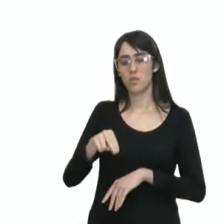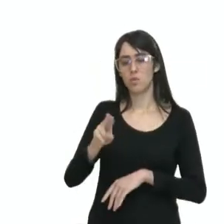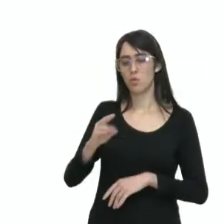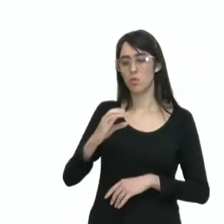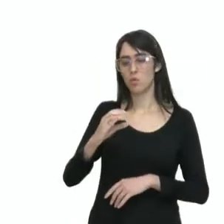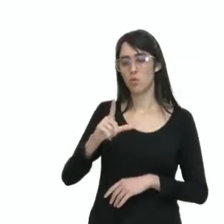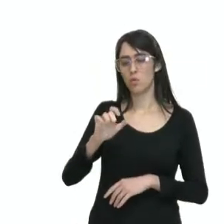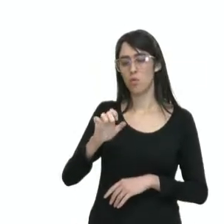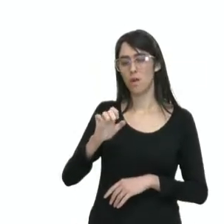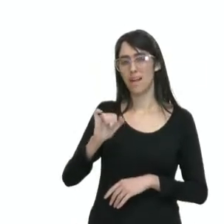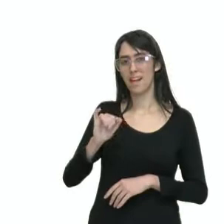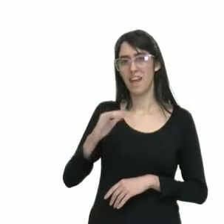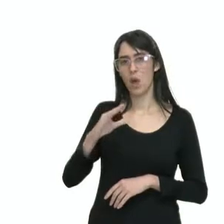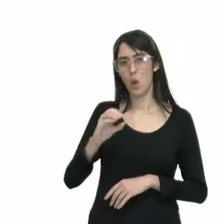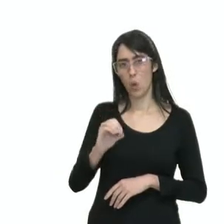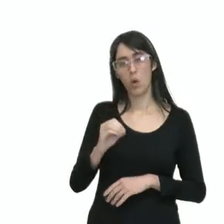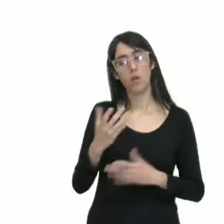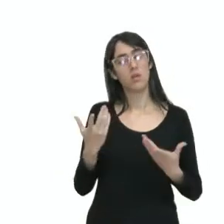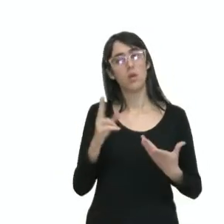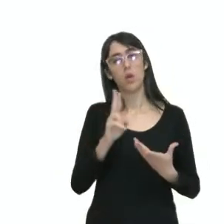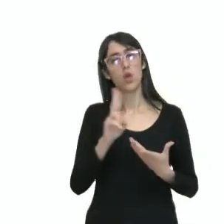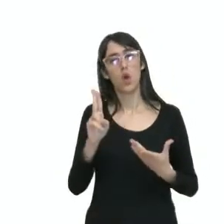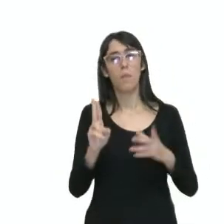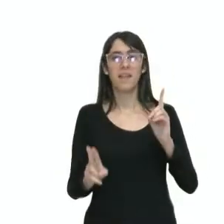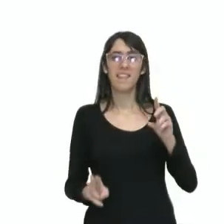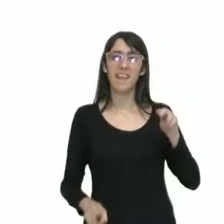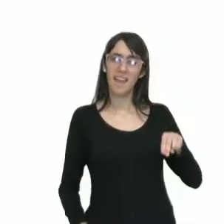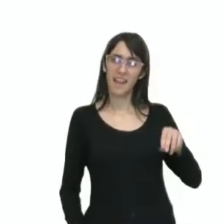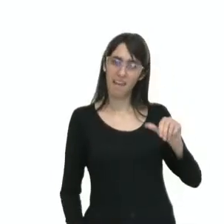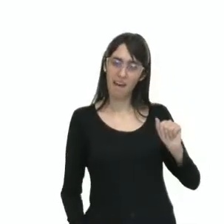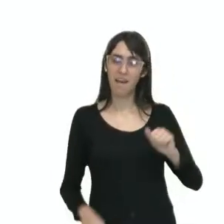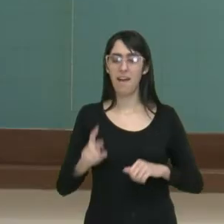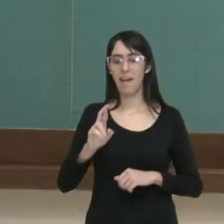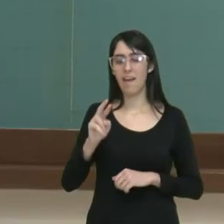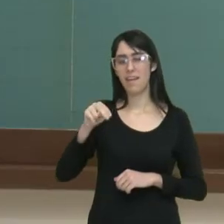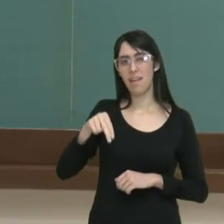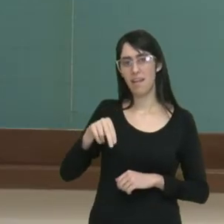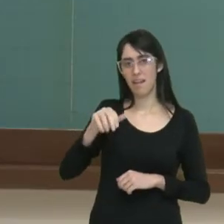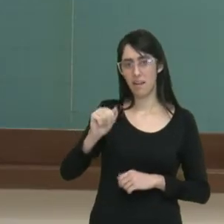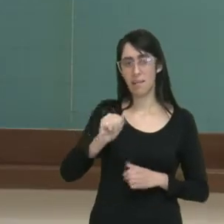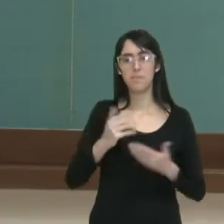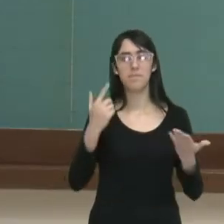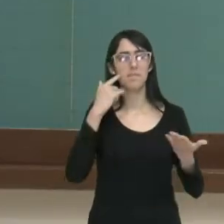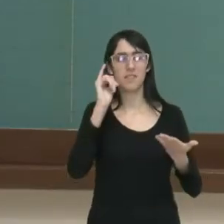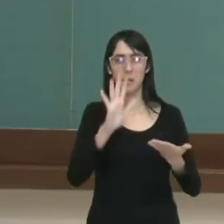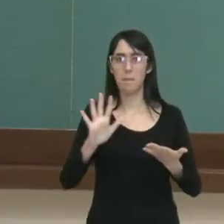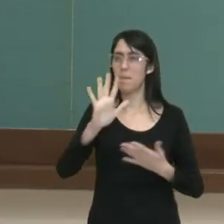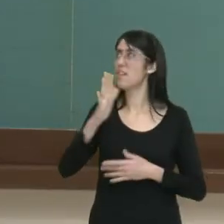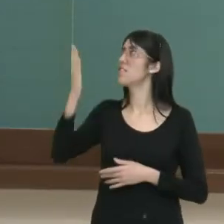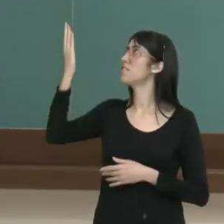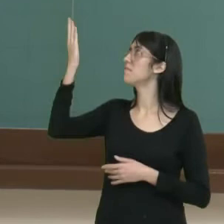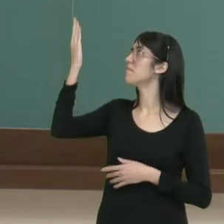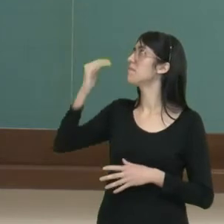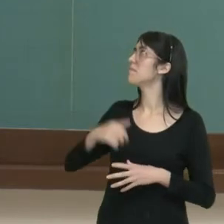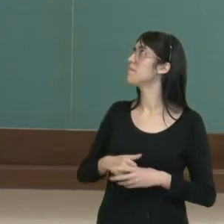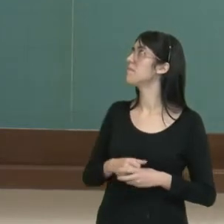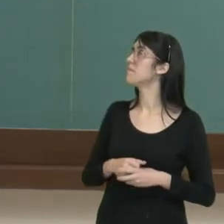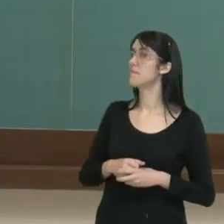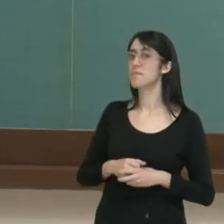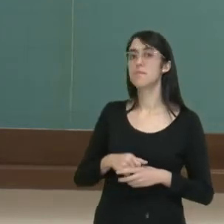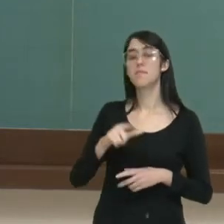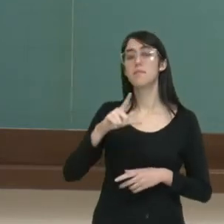de DNA e RNA. Então, aqui nesta imagem, nós